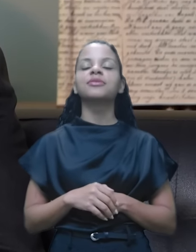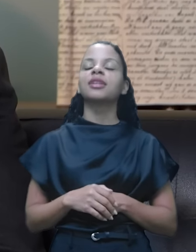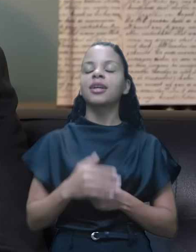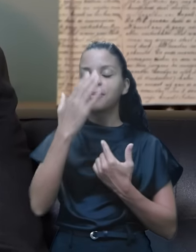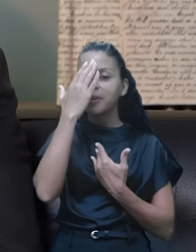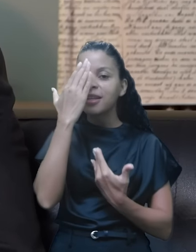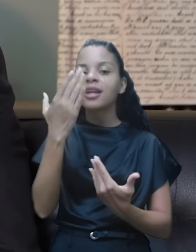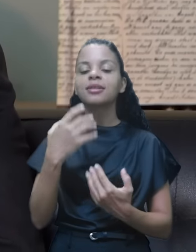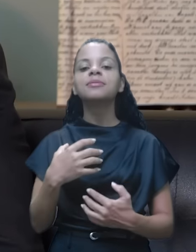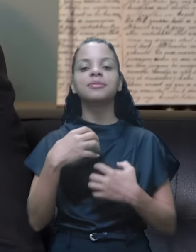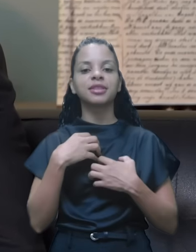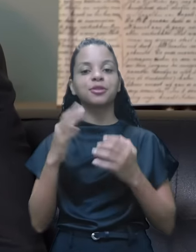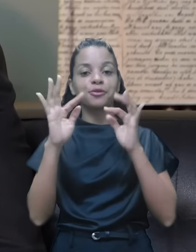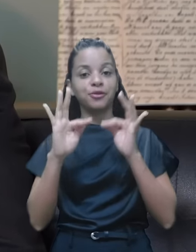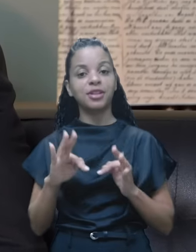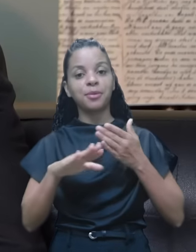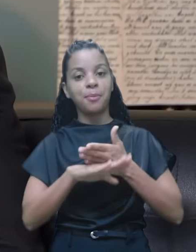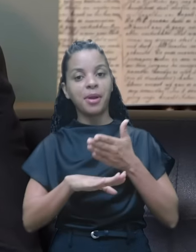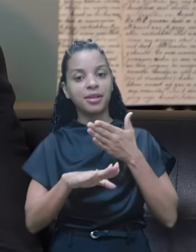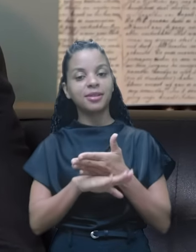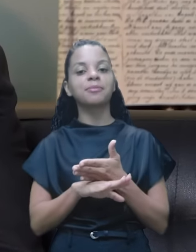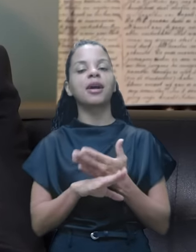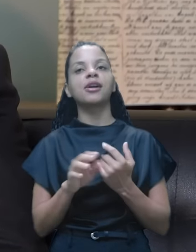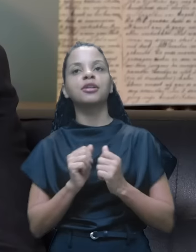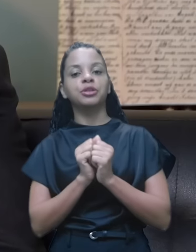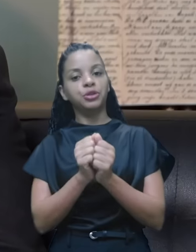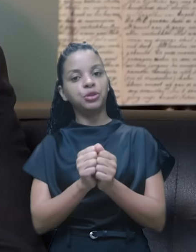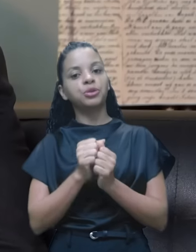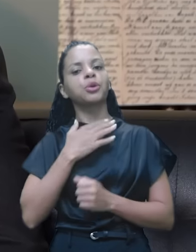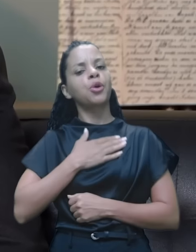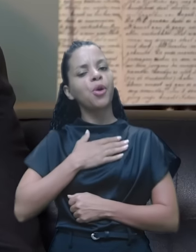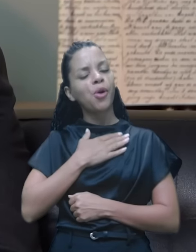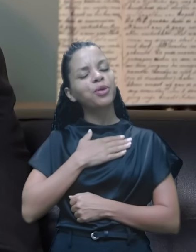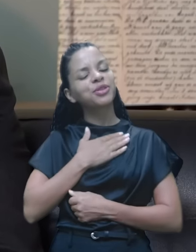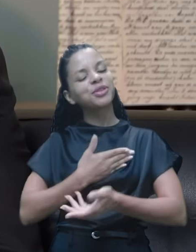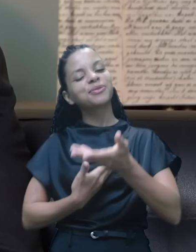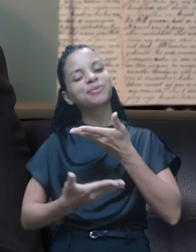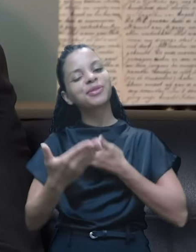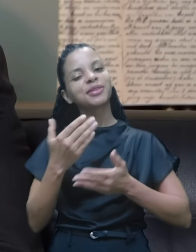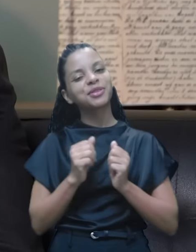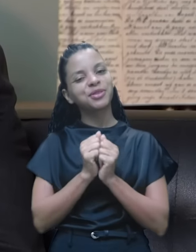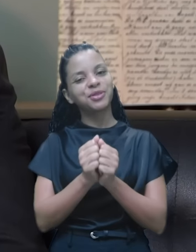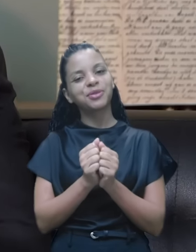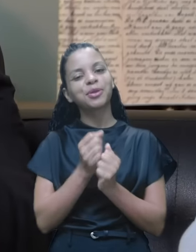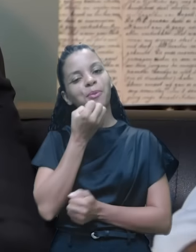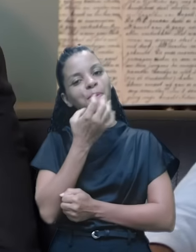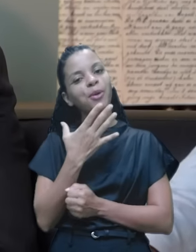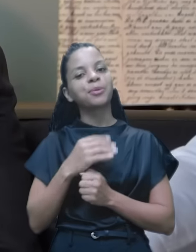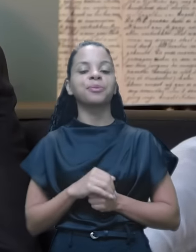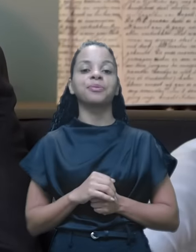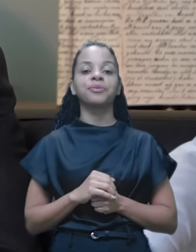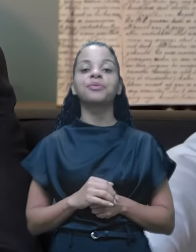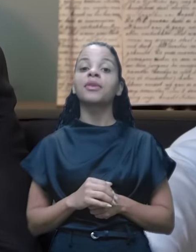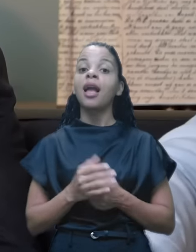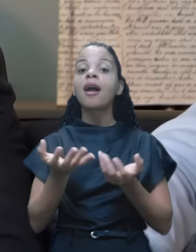participar desse programa, né? Da lição aqui. É muito gostoso estudar a lição junto com os irmãos e quero aproveitar e deixar um